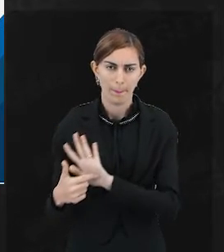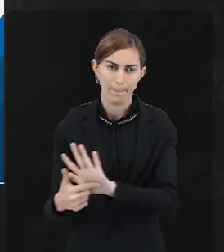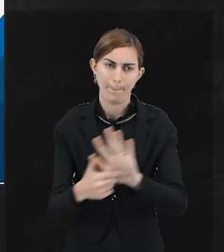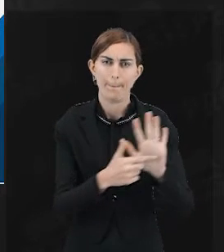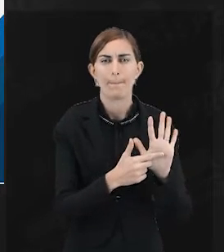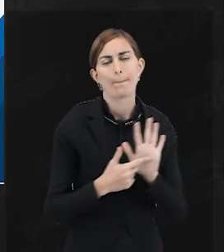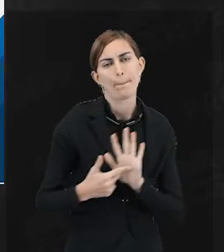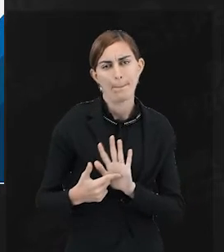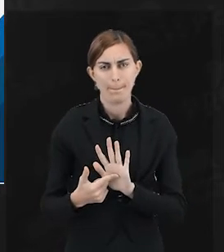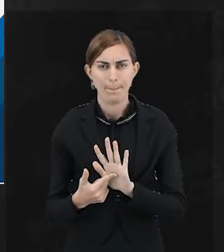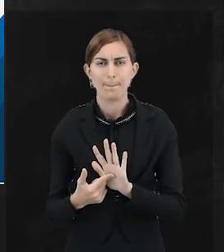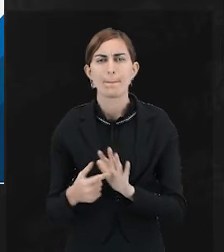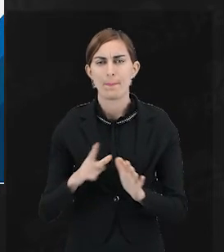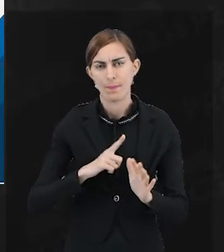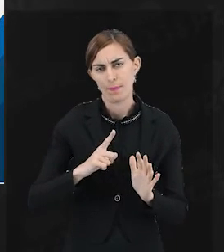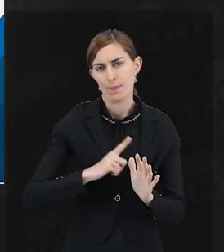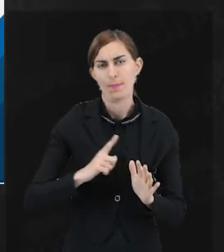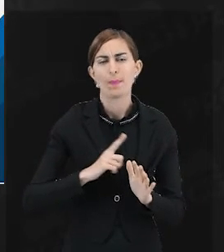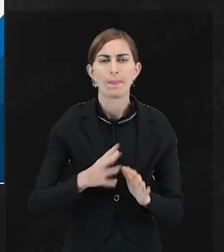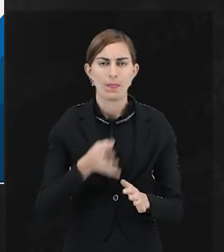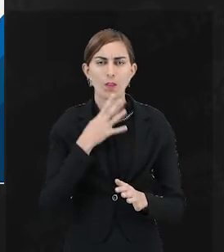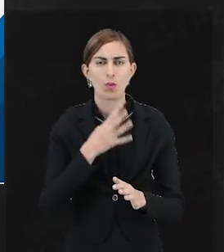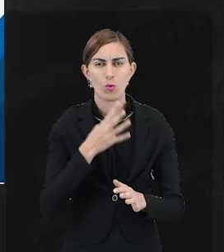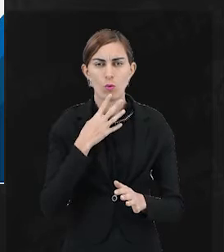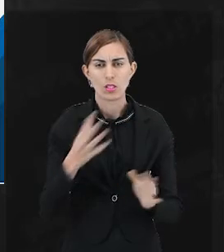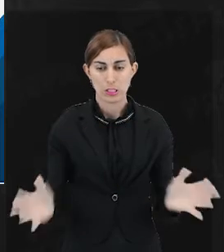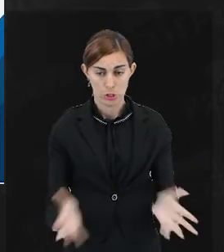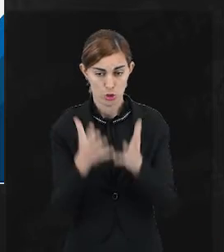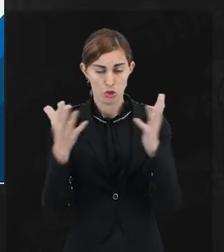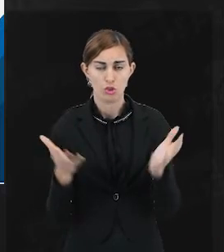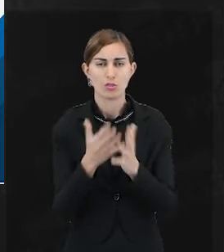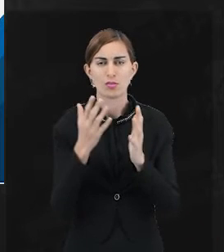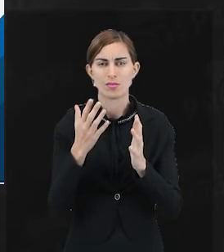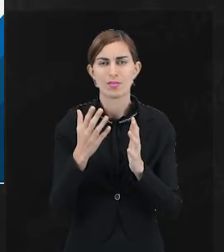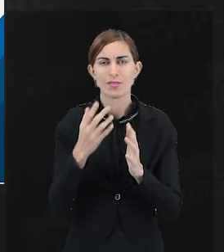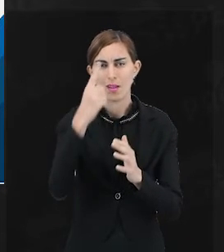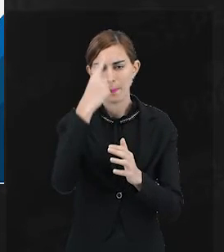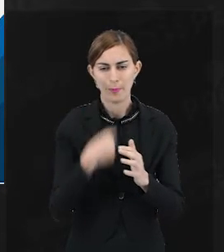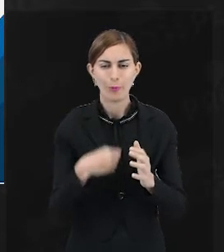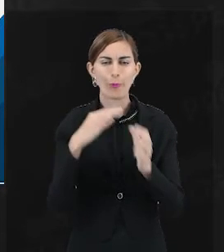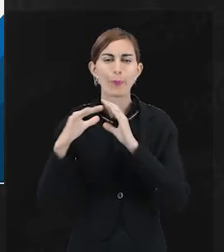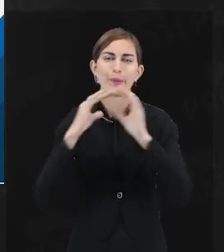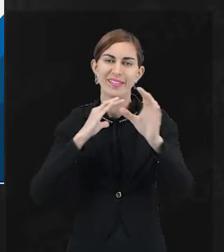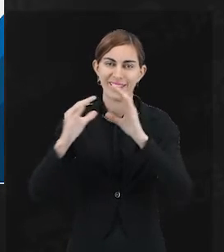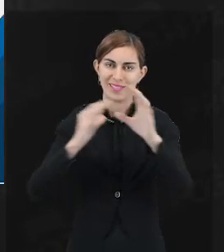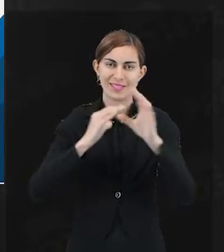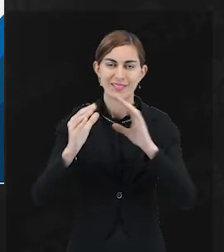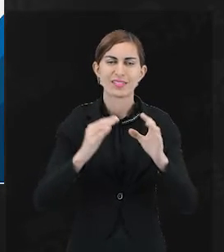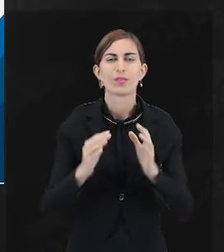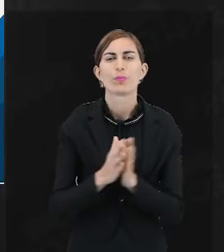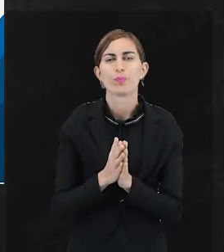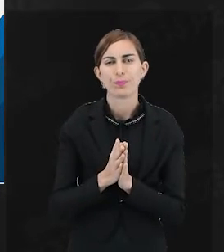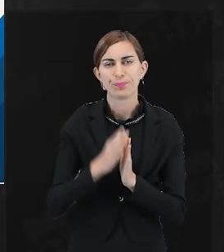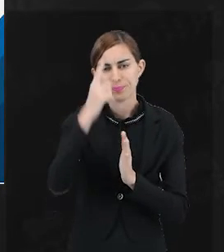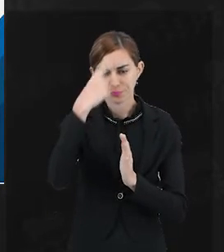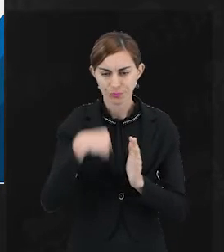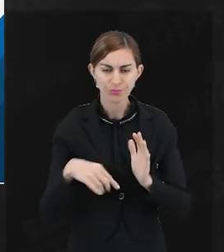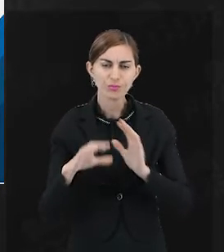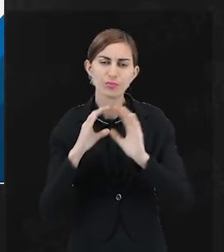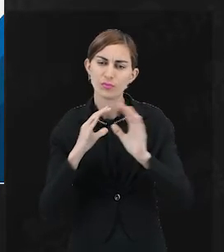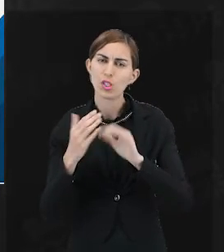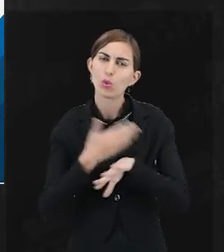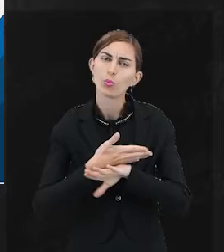para vocês. Nele, nós vamos ter o que a gente conhece como estilo de comunicação. Estilo de comunicação se refere à forma